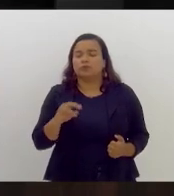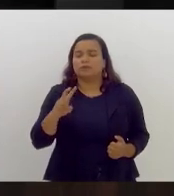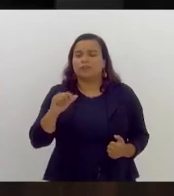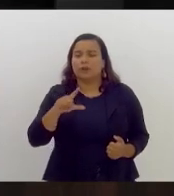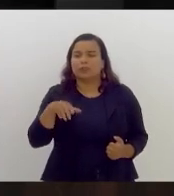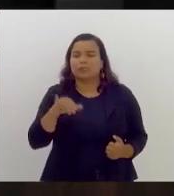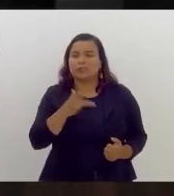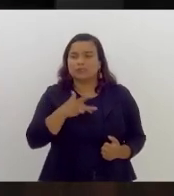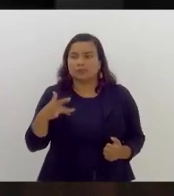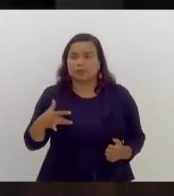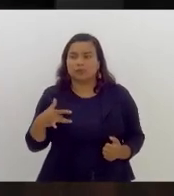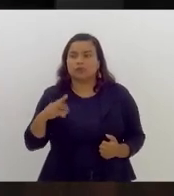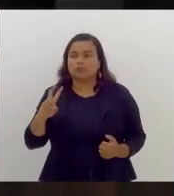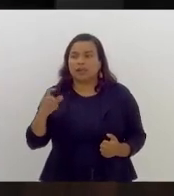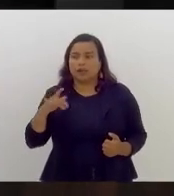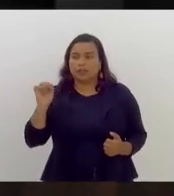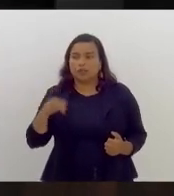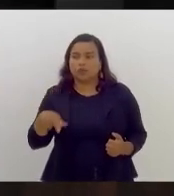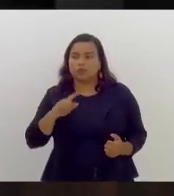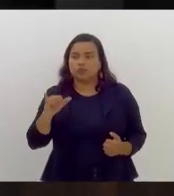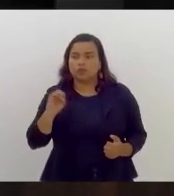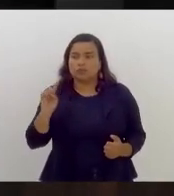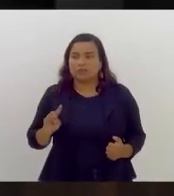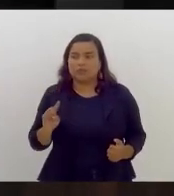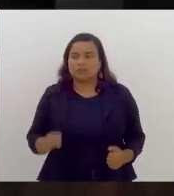Valdeci da Saúde, Elton José.